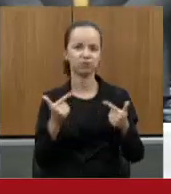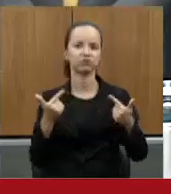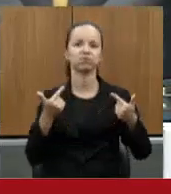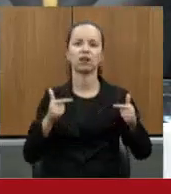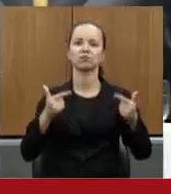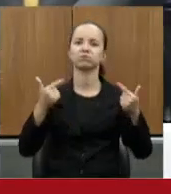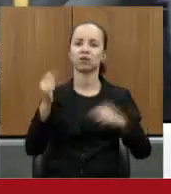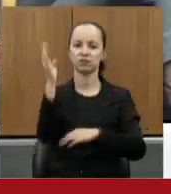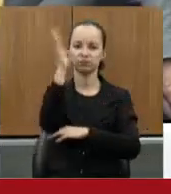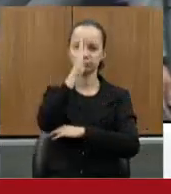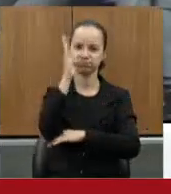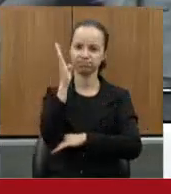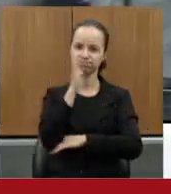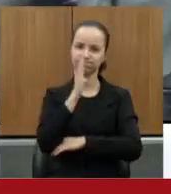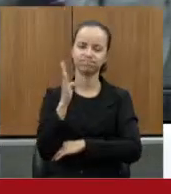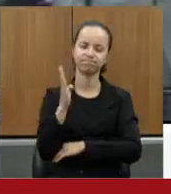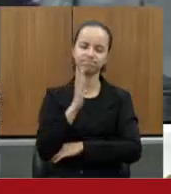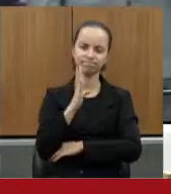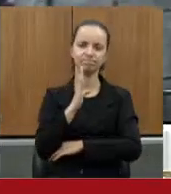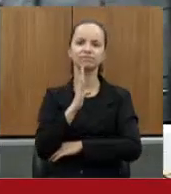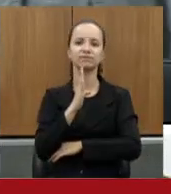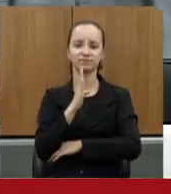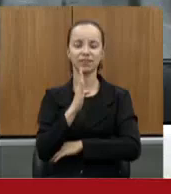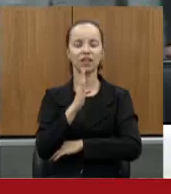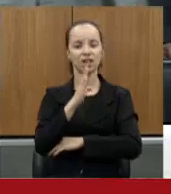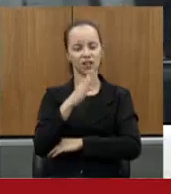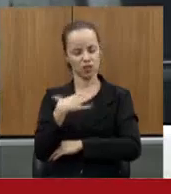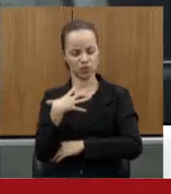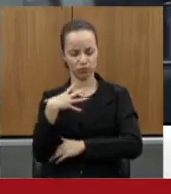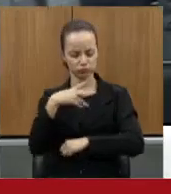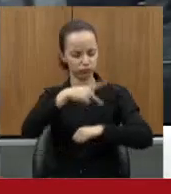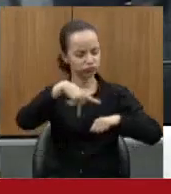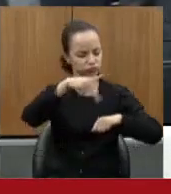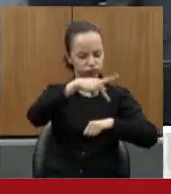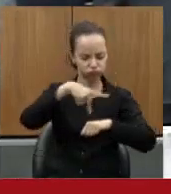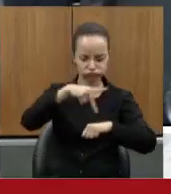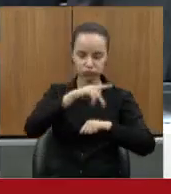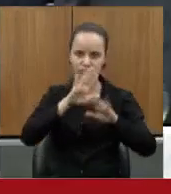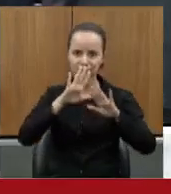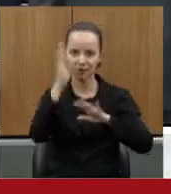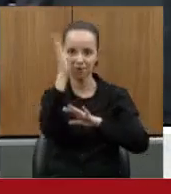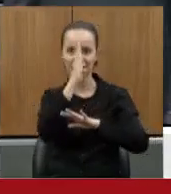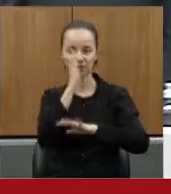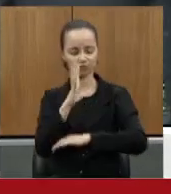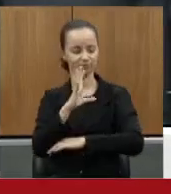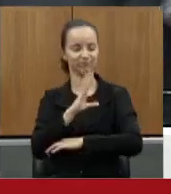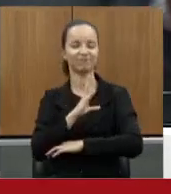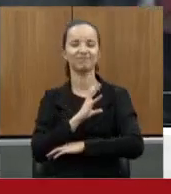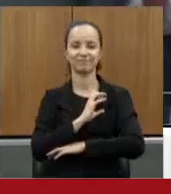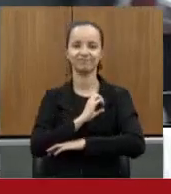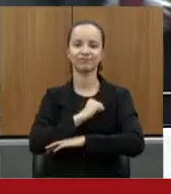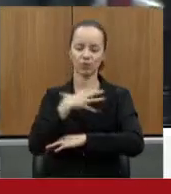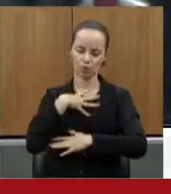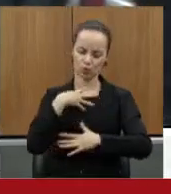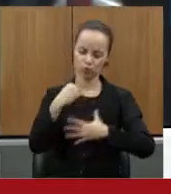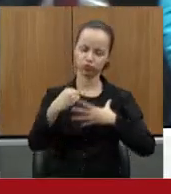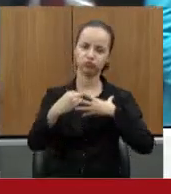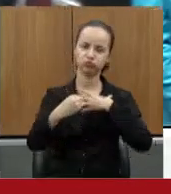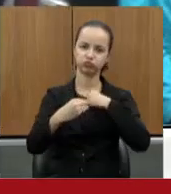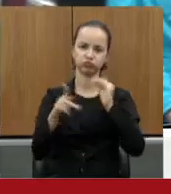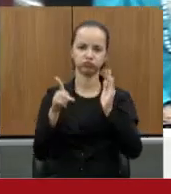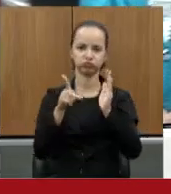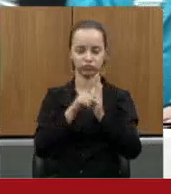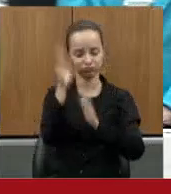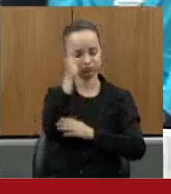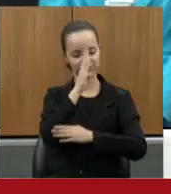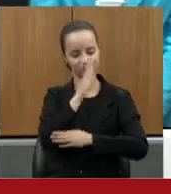morte, terra adorada. Entre outras mil és tu, Brasil, ó pátria amada, dos filhos deste